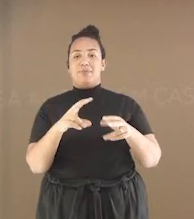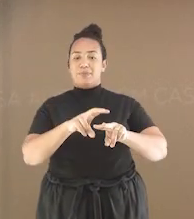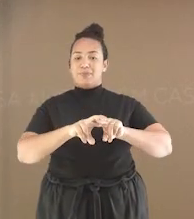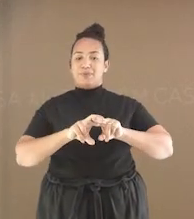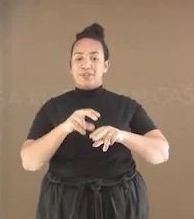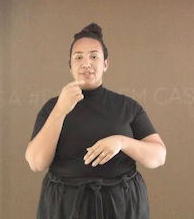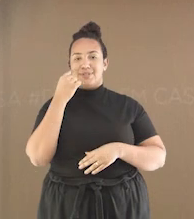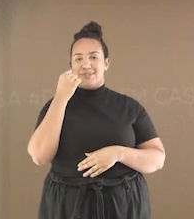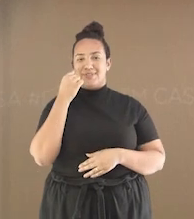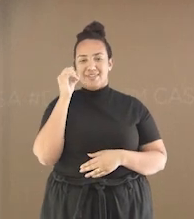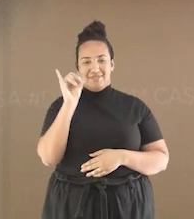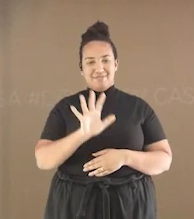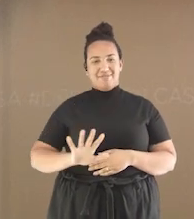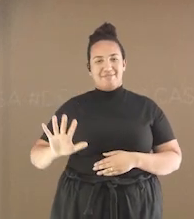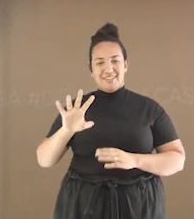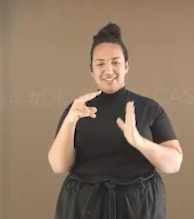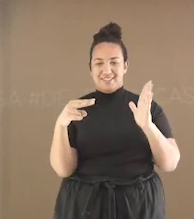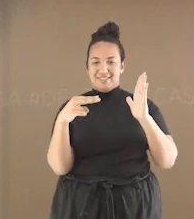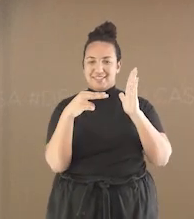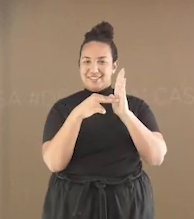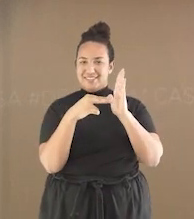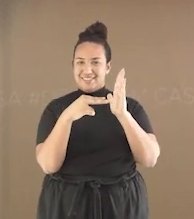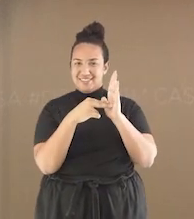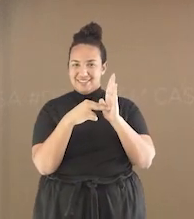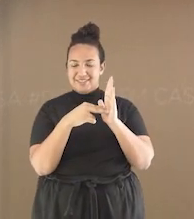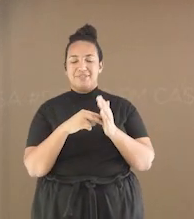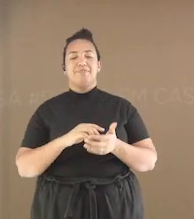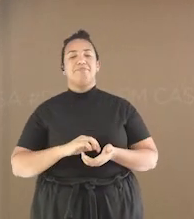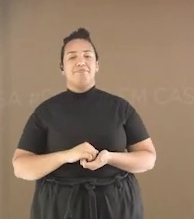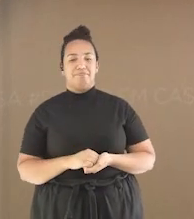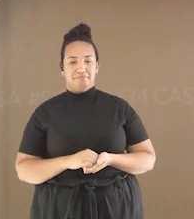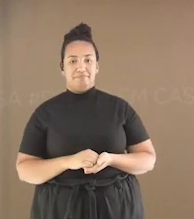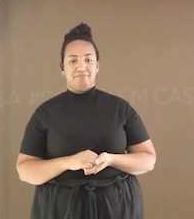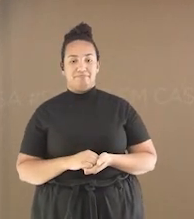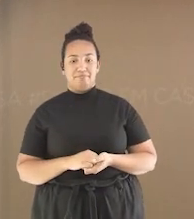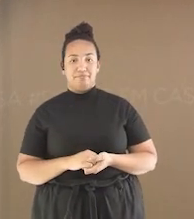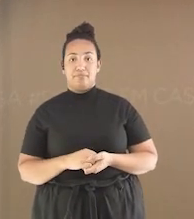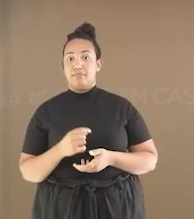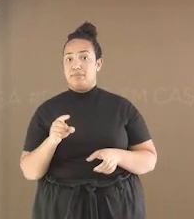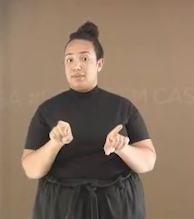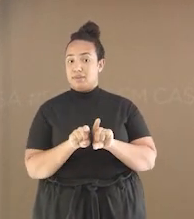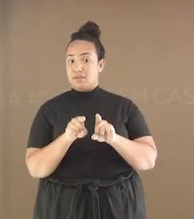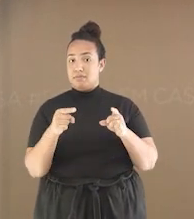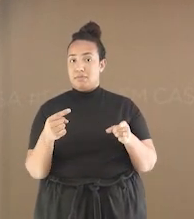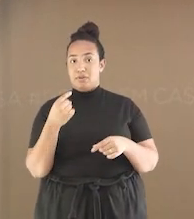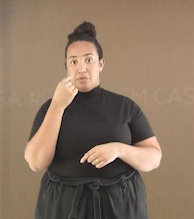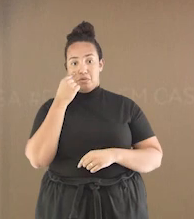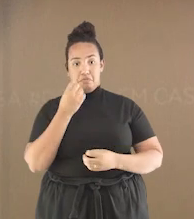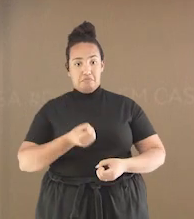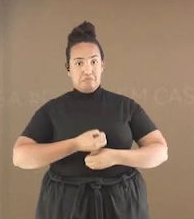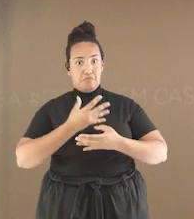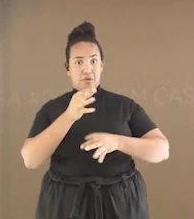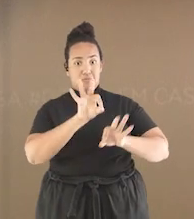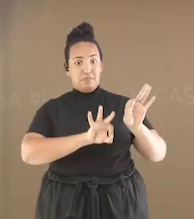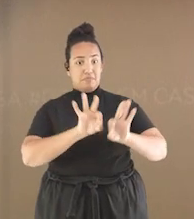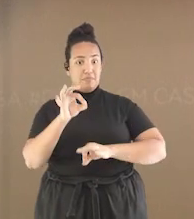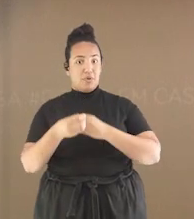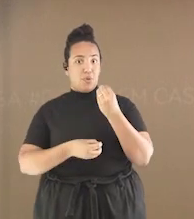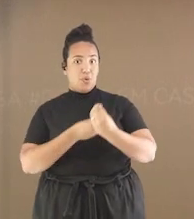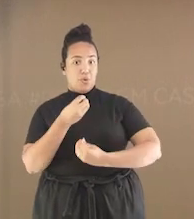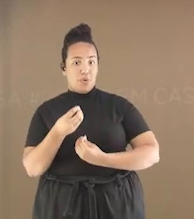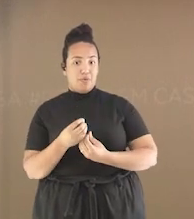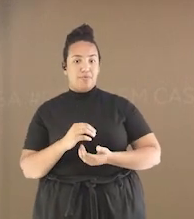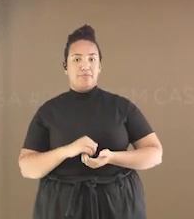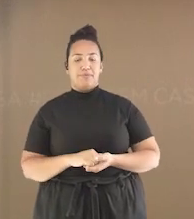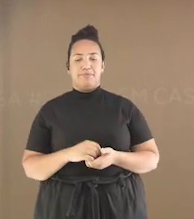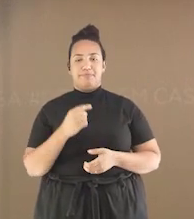carregador e um sinal de que há algo que está sendo carregado. A construção do poema objeto. Veja só, aqui